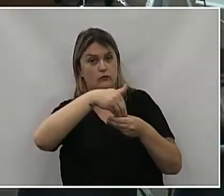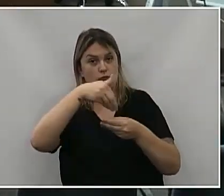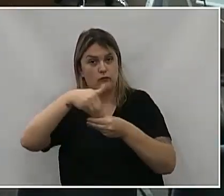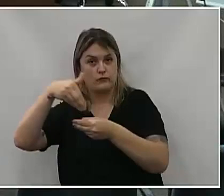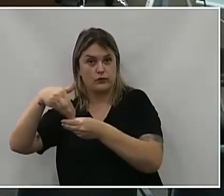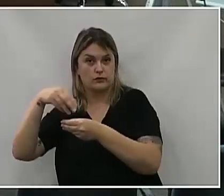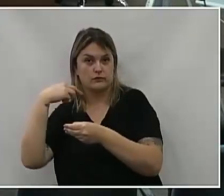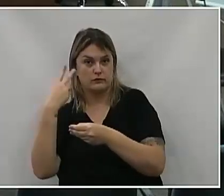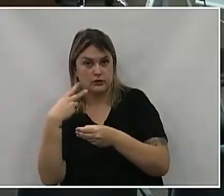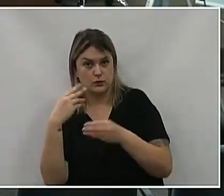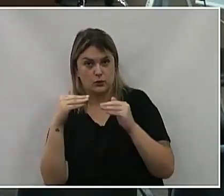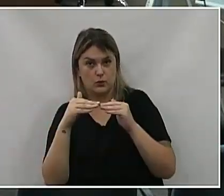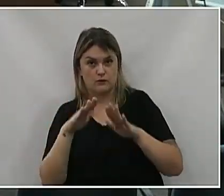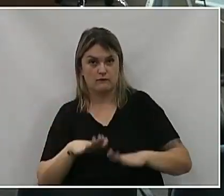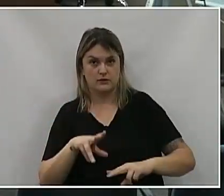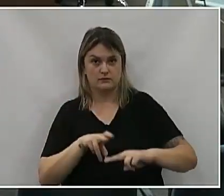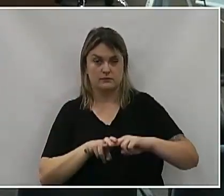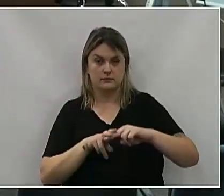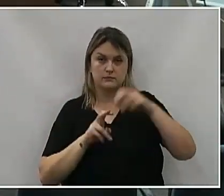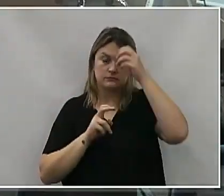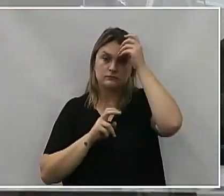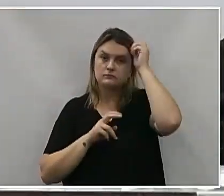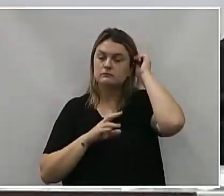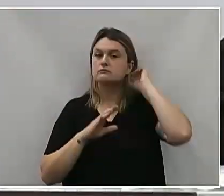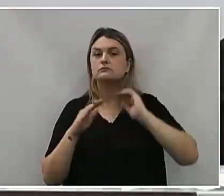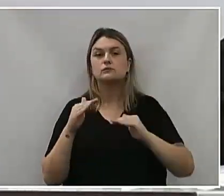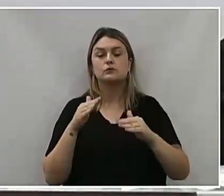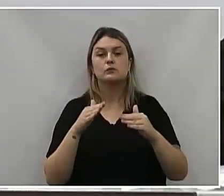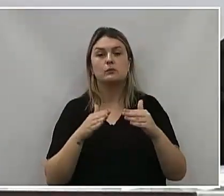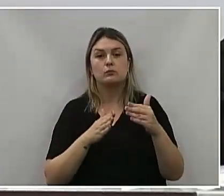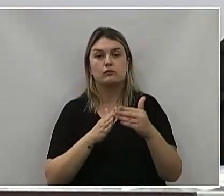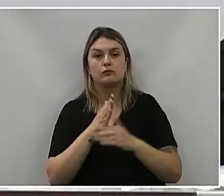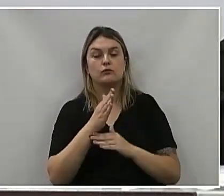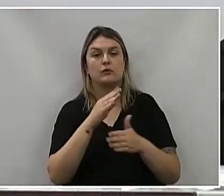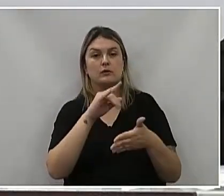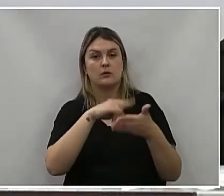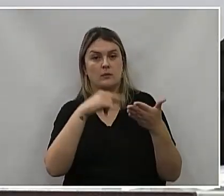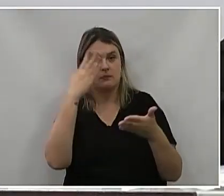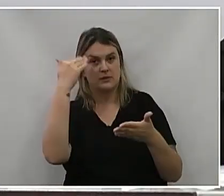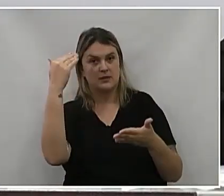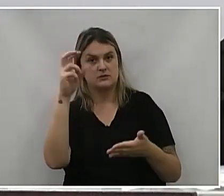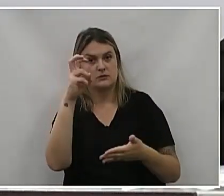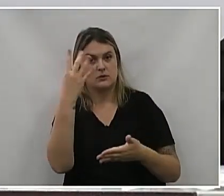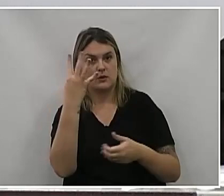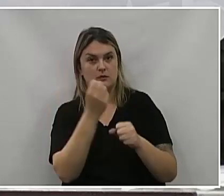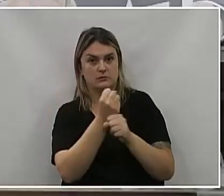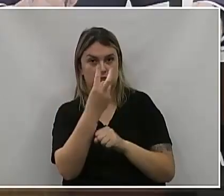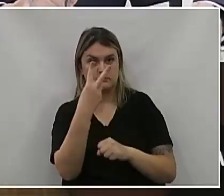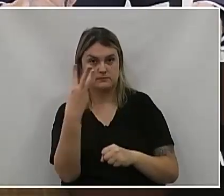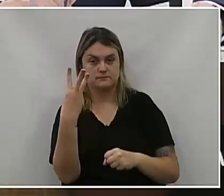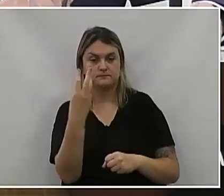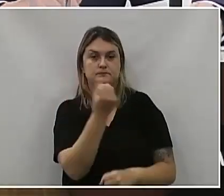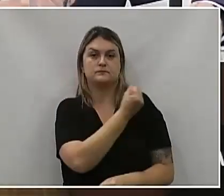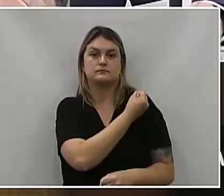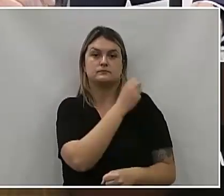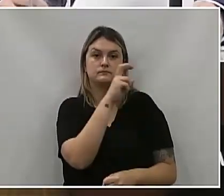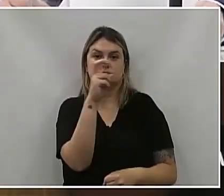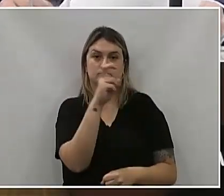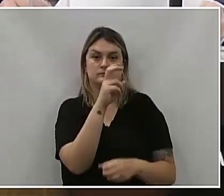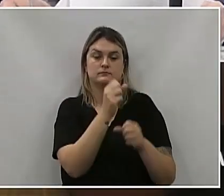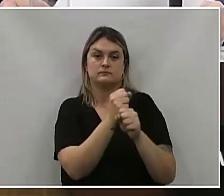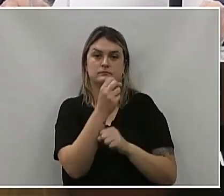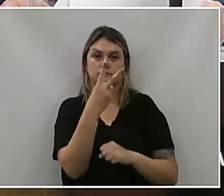votação, senhores vereadores que aprovam, permaneçam como estão. Está aprovada a moção de número 54 de 2023. Número 55